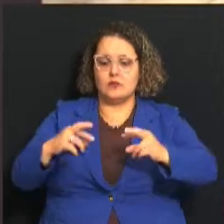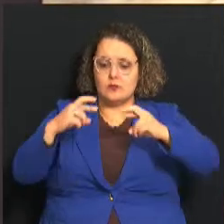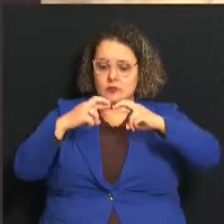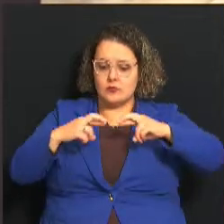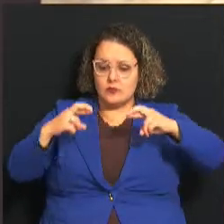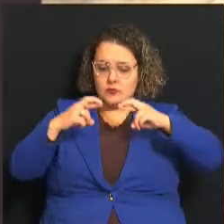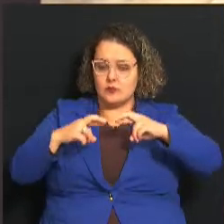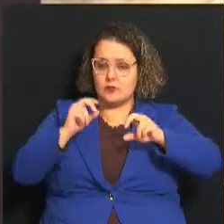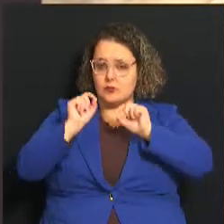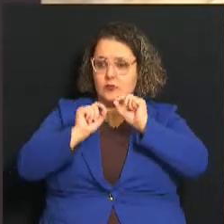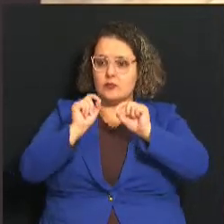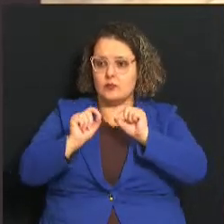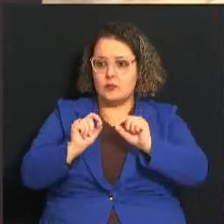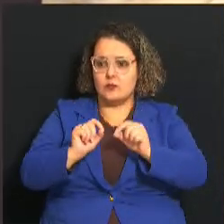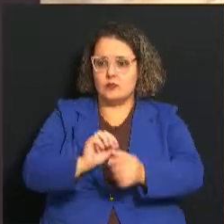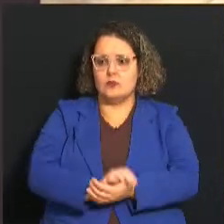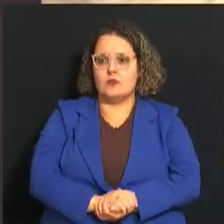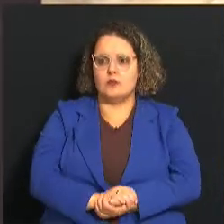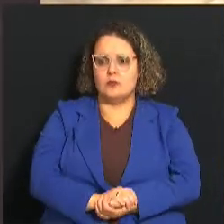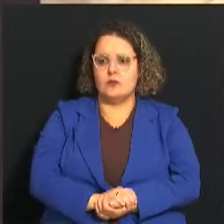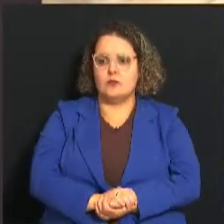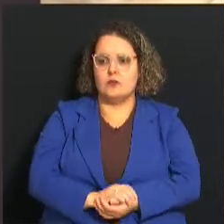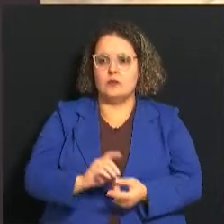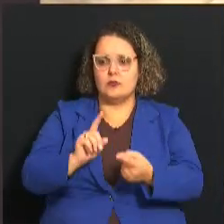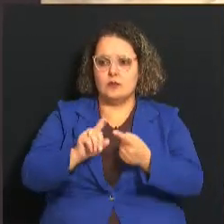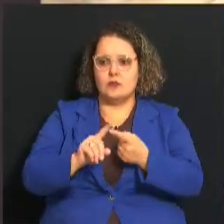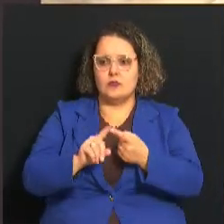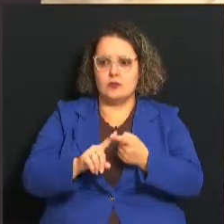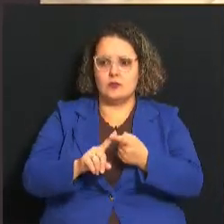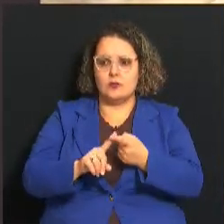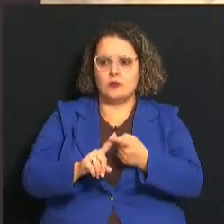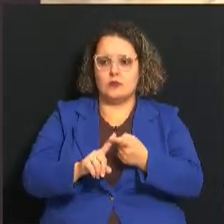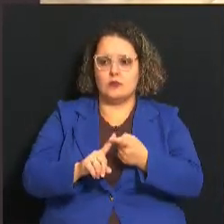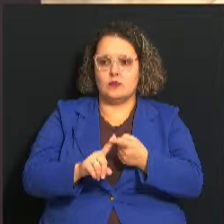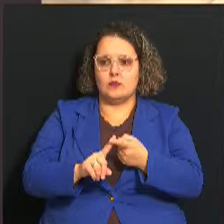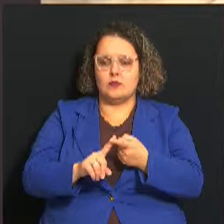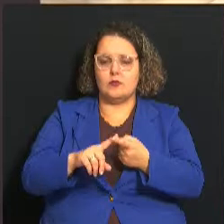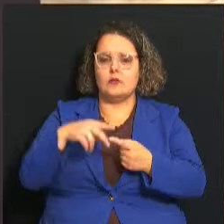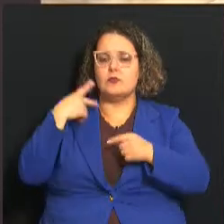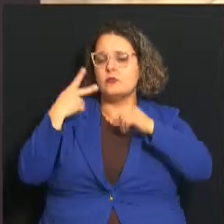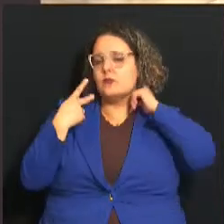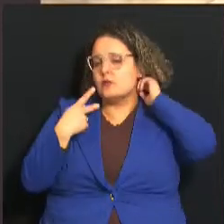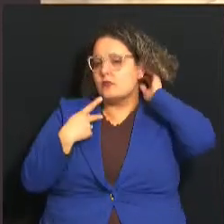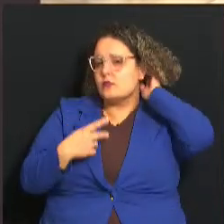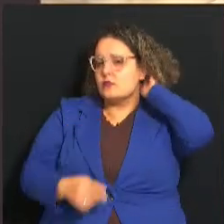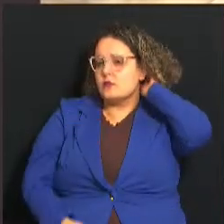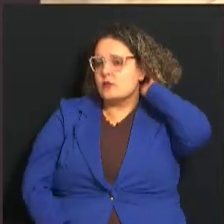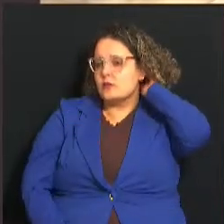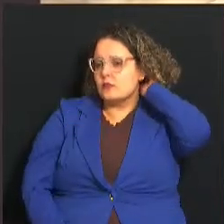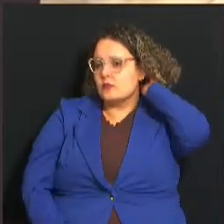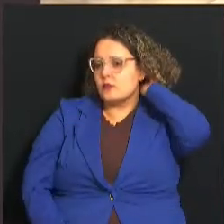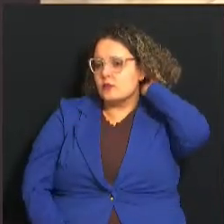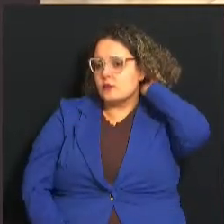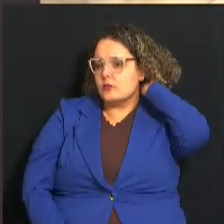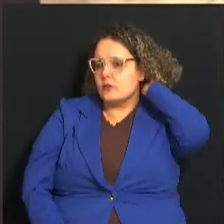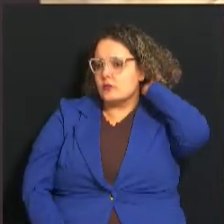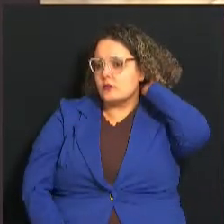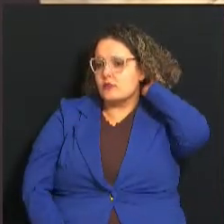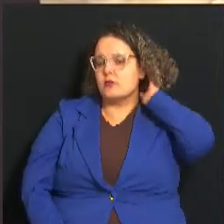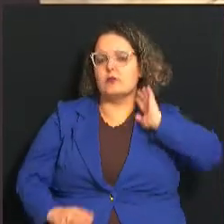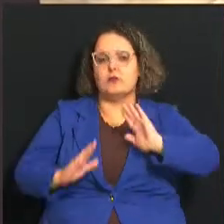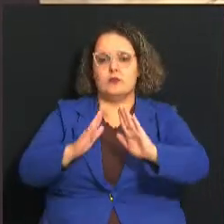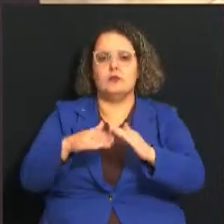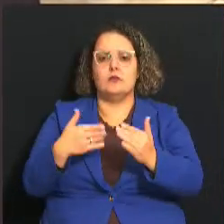seguintes critérios. 1. No caso do vereador, o requerimento será automaticamente